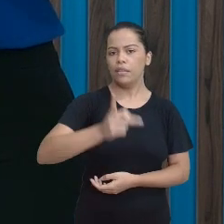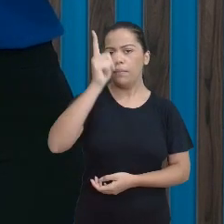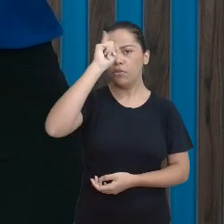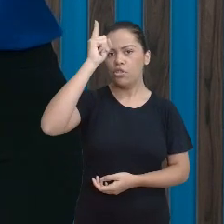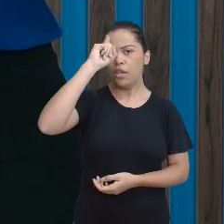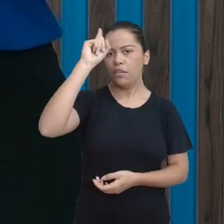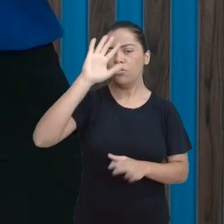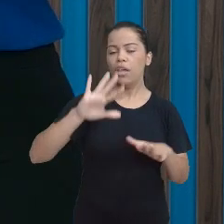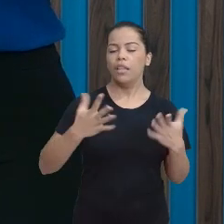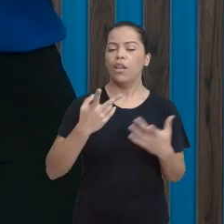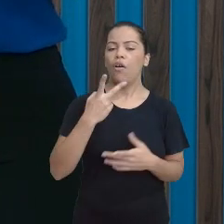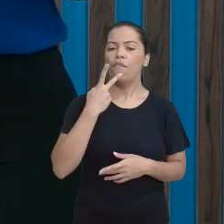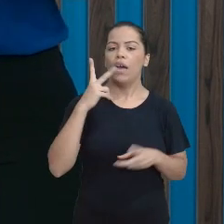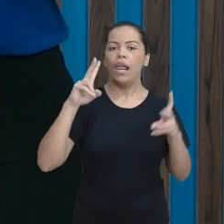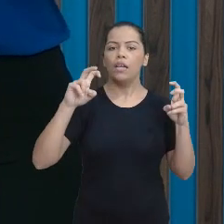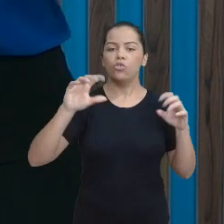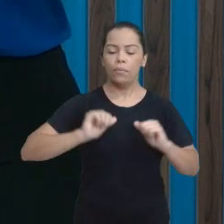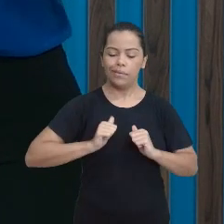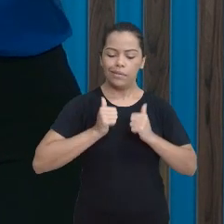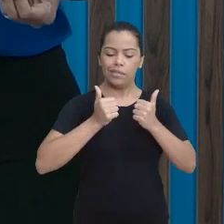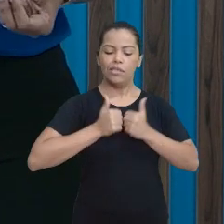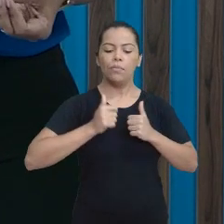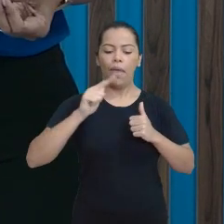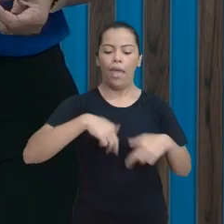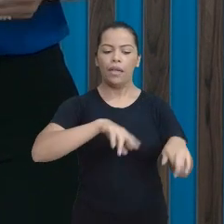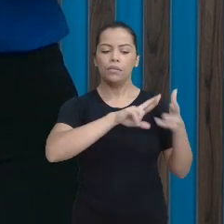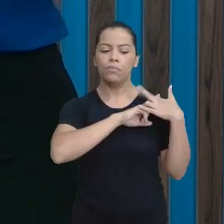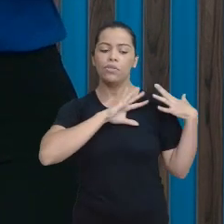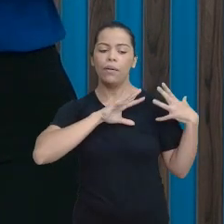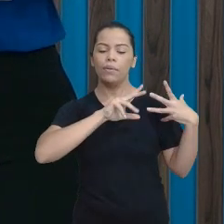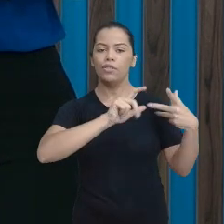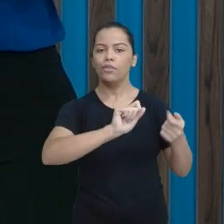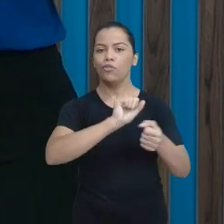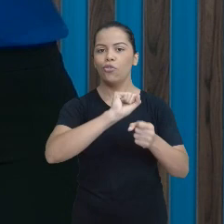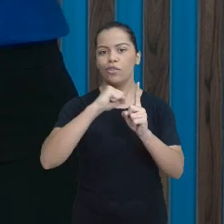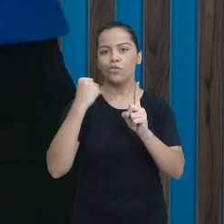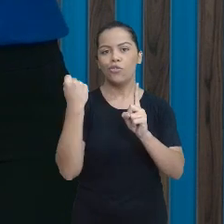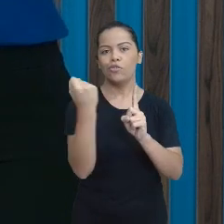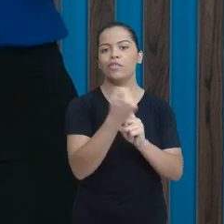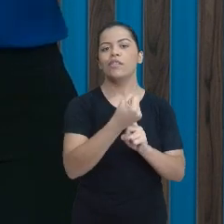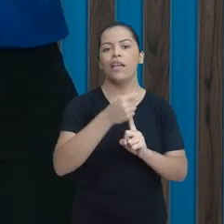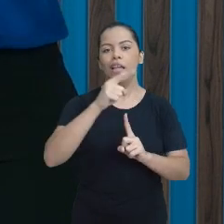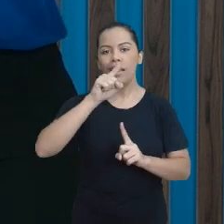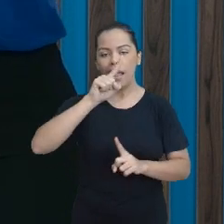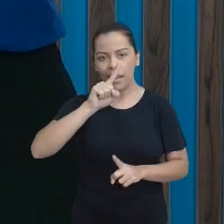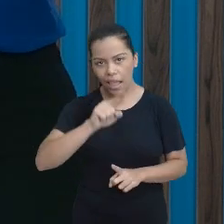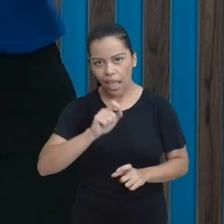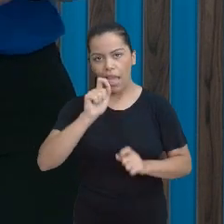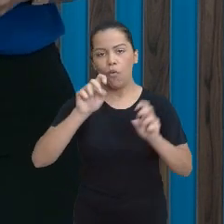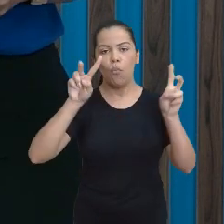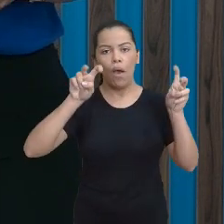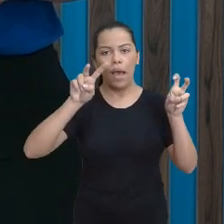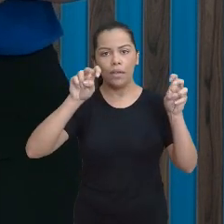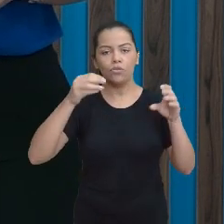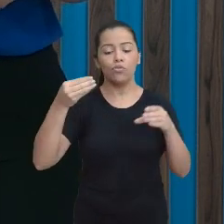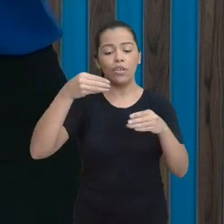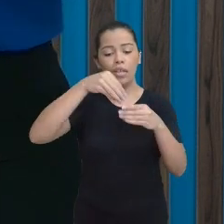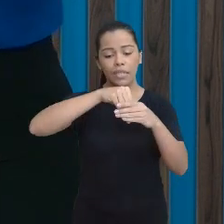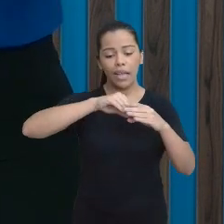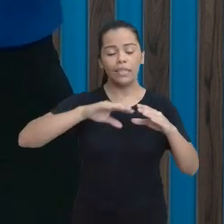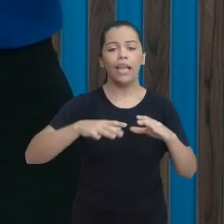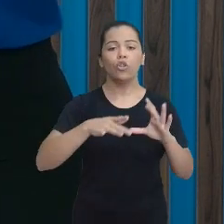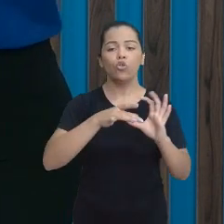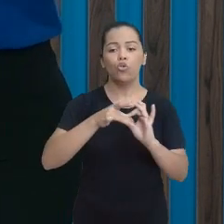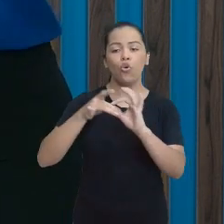é uma demanda, é uma responsabilidade de toda a sociedade. E é uma demanda que está inserida no contexto educacional